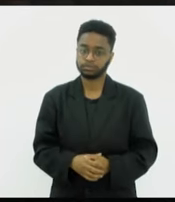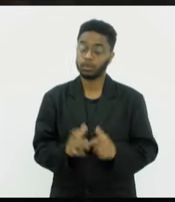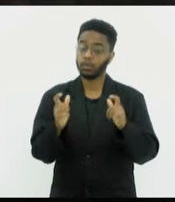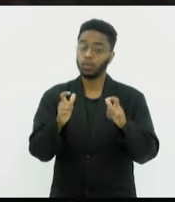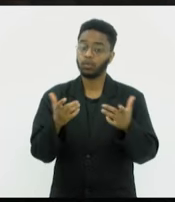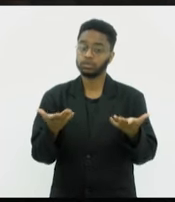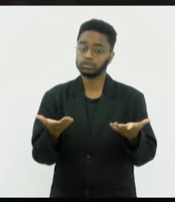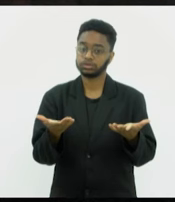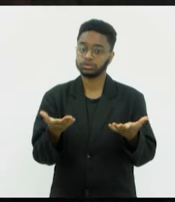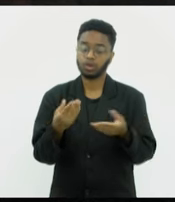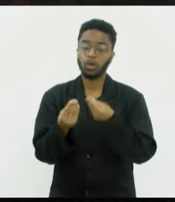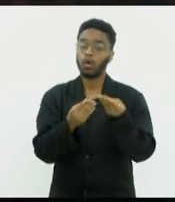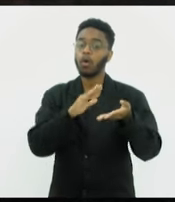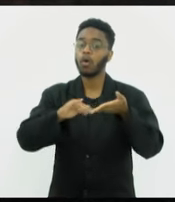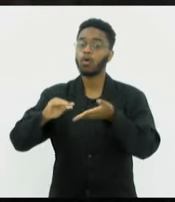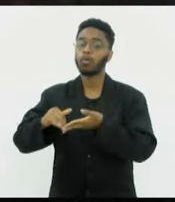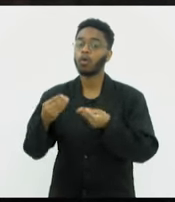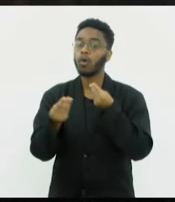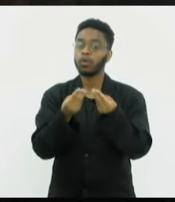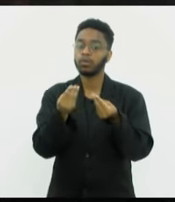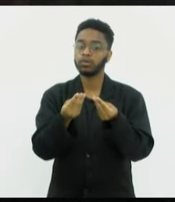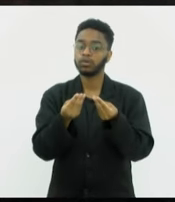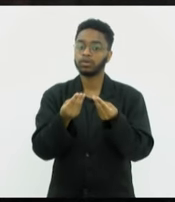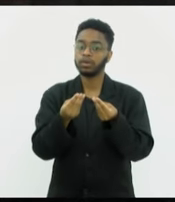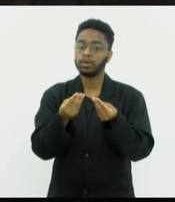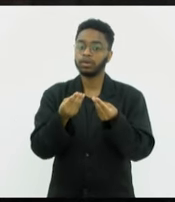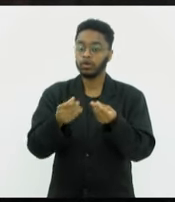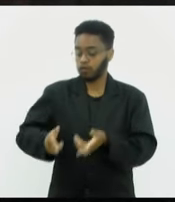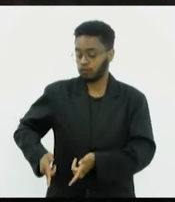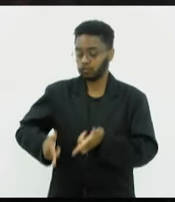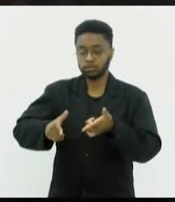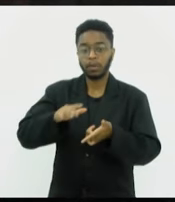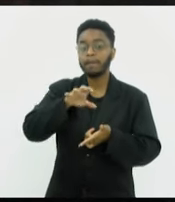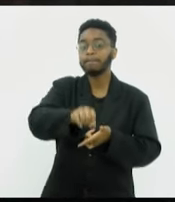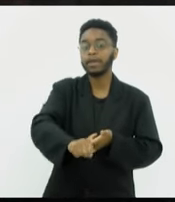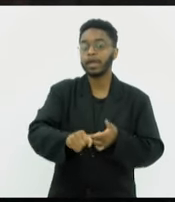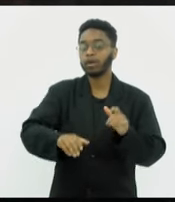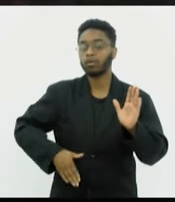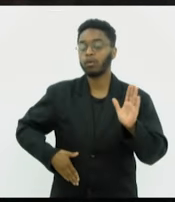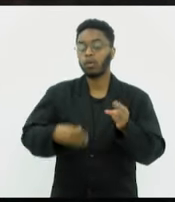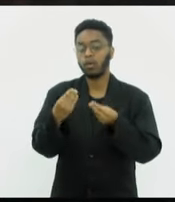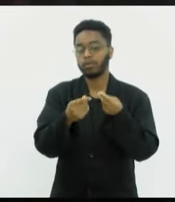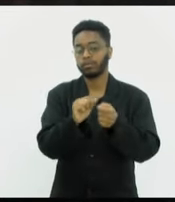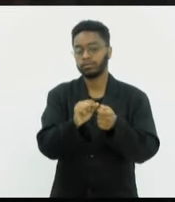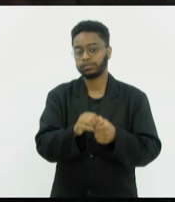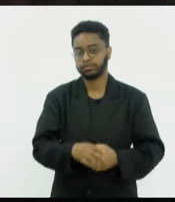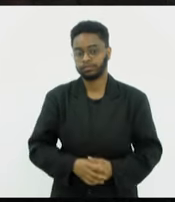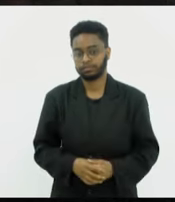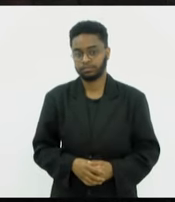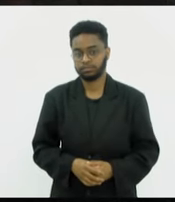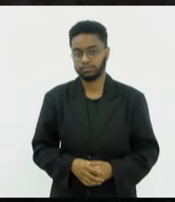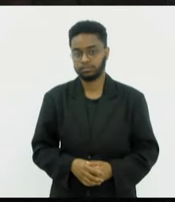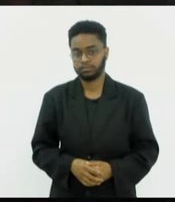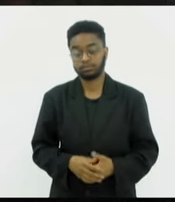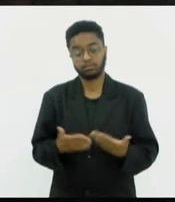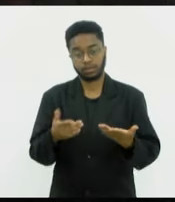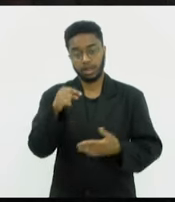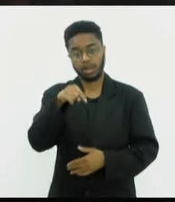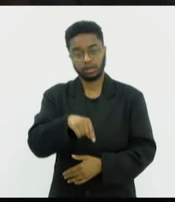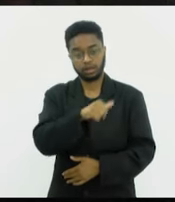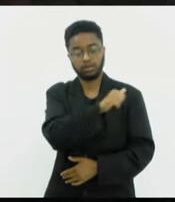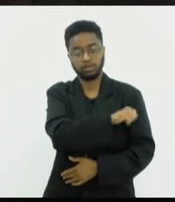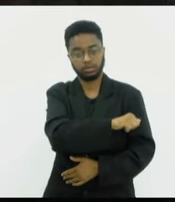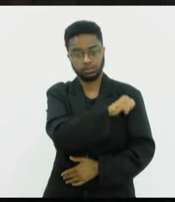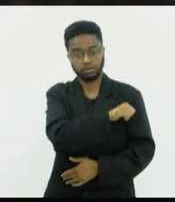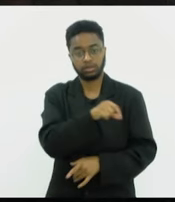Cadê? Como é que tira? Como é que tira o fuzil da mão desses traficantes? Como faz? Cada vez mais aqui no Rio de Janeiro,